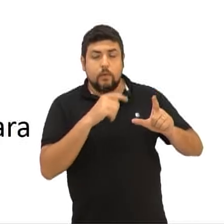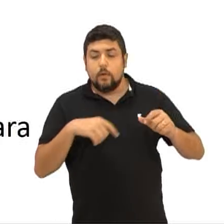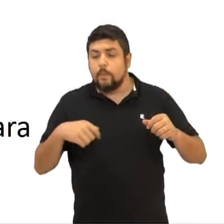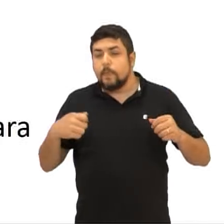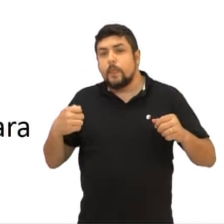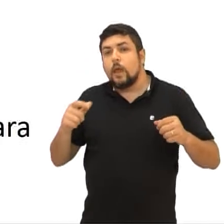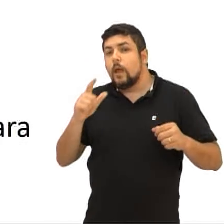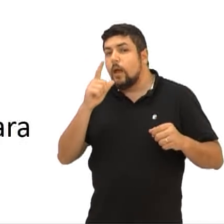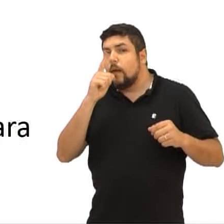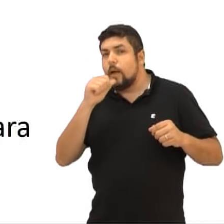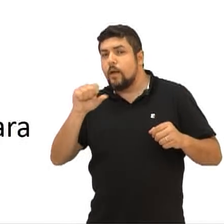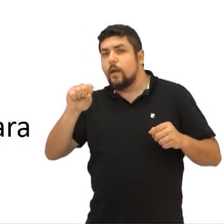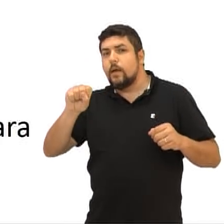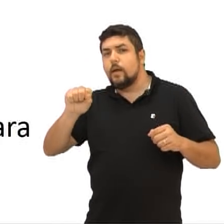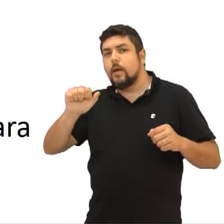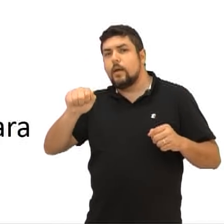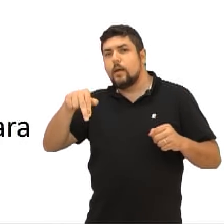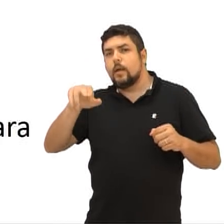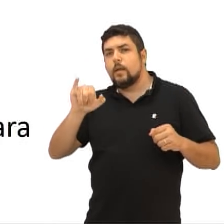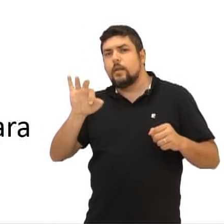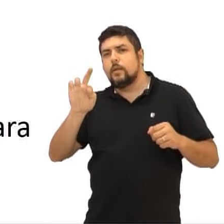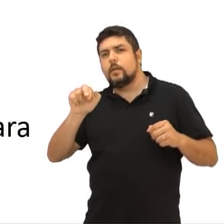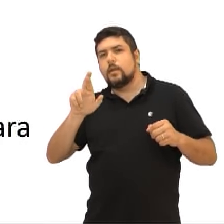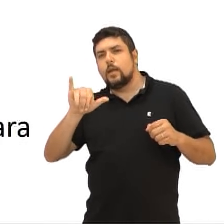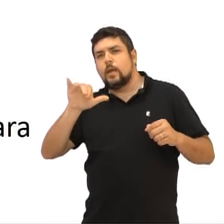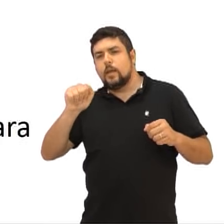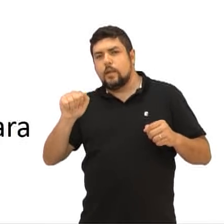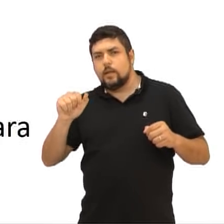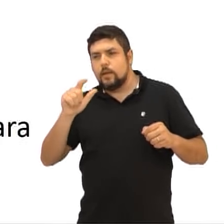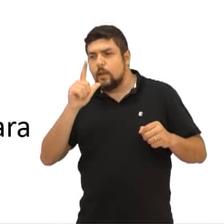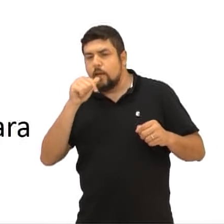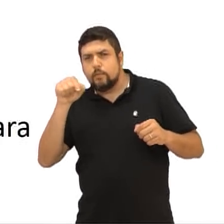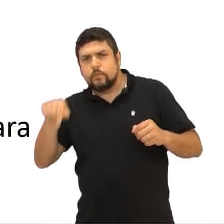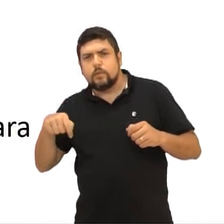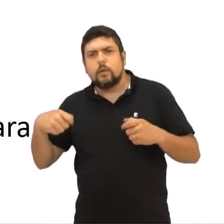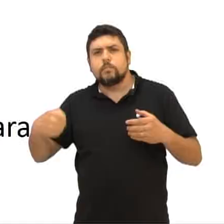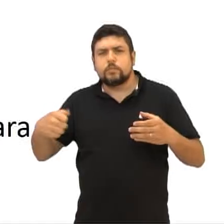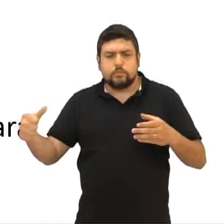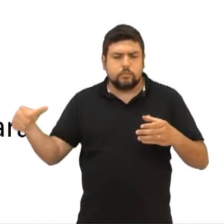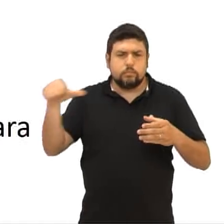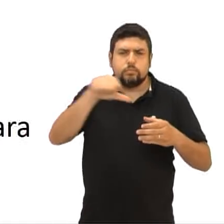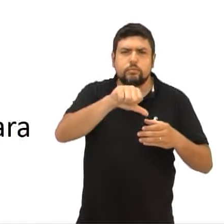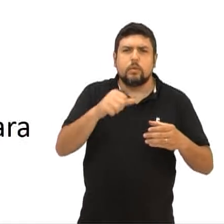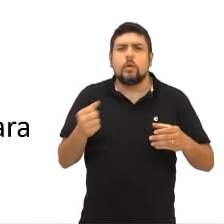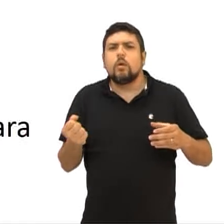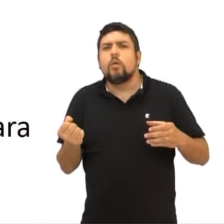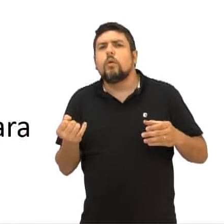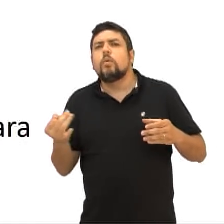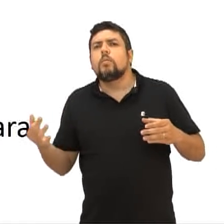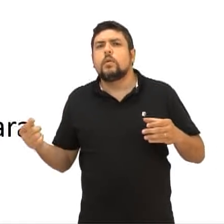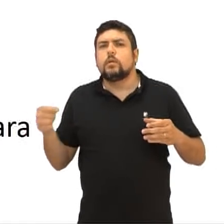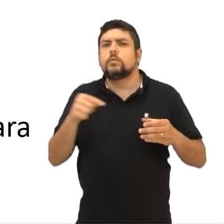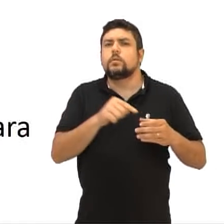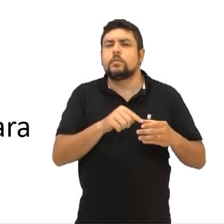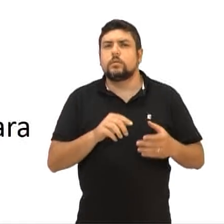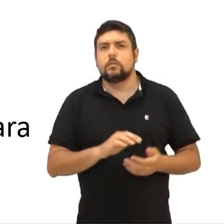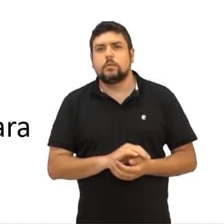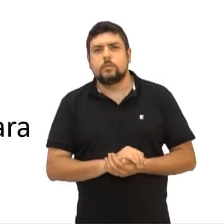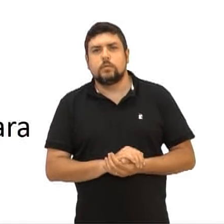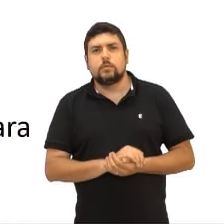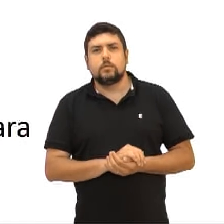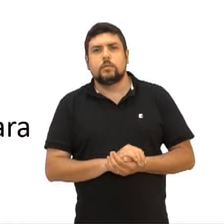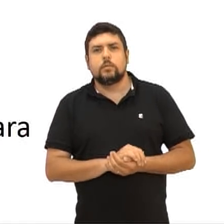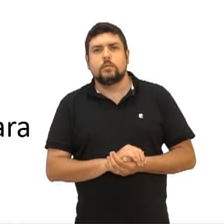quantidade de água sanitária, qual a proporção de água sanitária deverá usar para compor a mistura